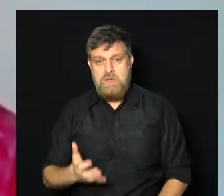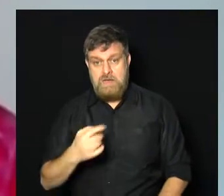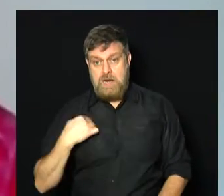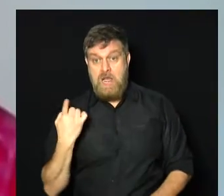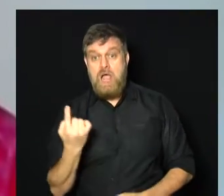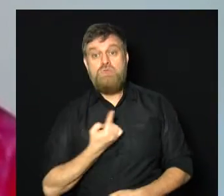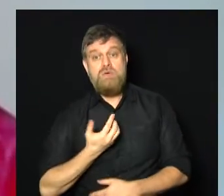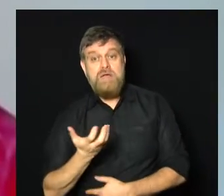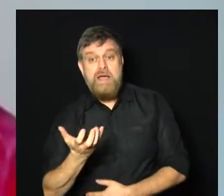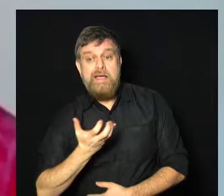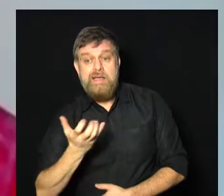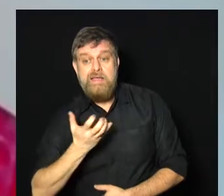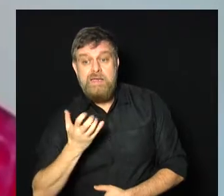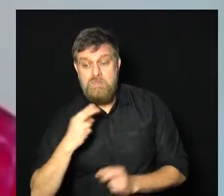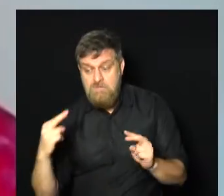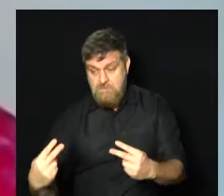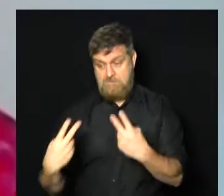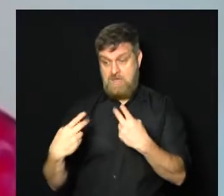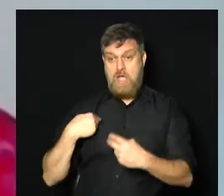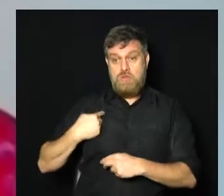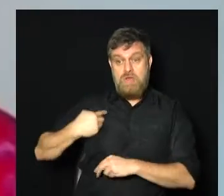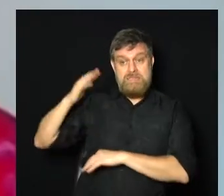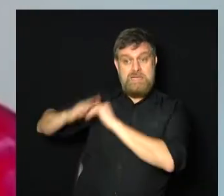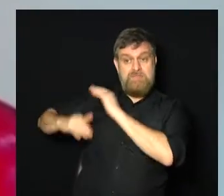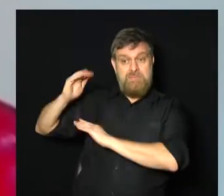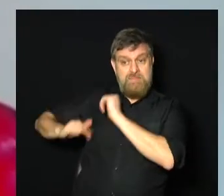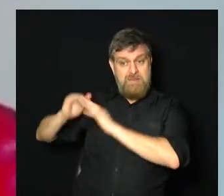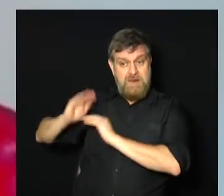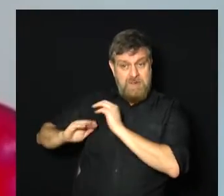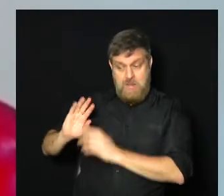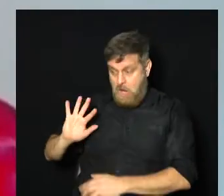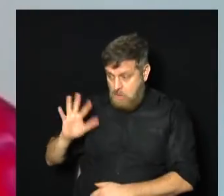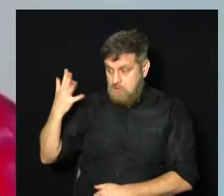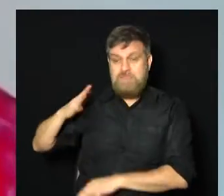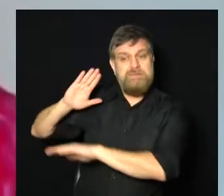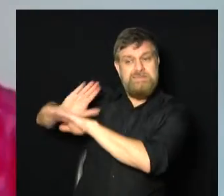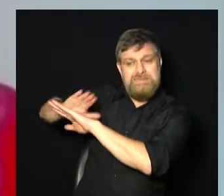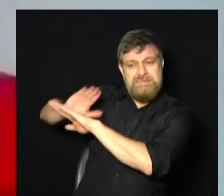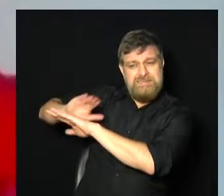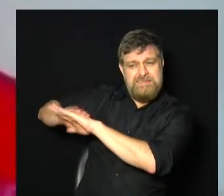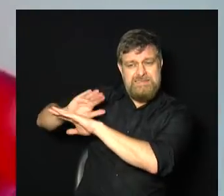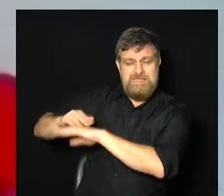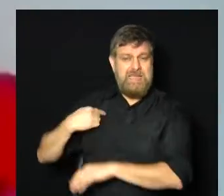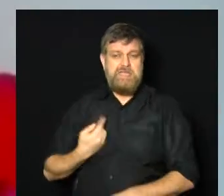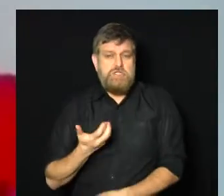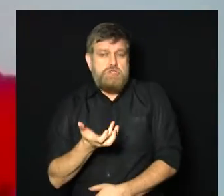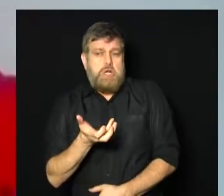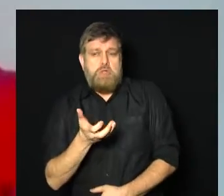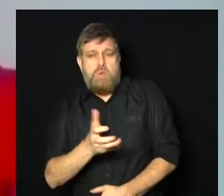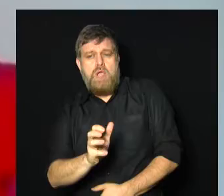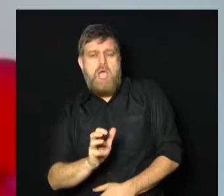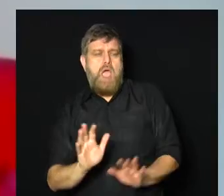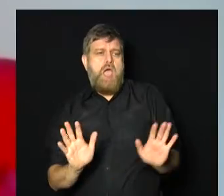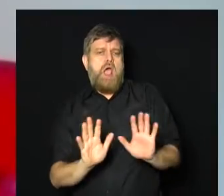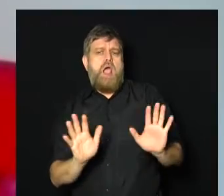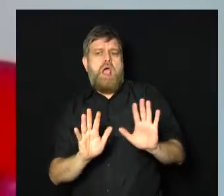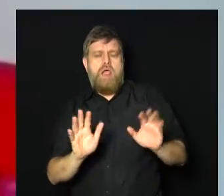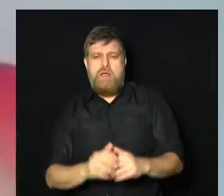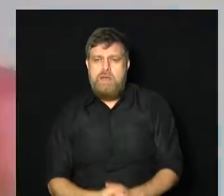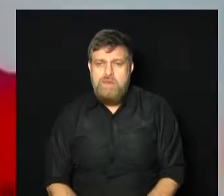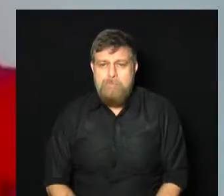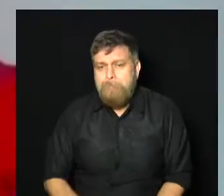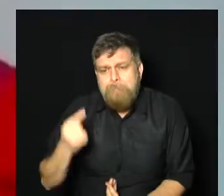queremos ser reconhecida por um trabalho que nós já realizamos, né? Que nós já estamos fazendo. Que nós não queremos